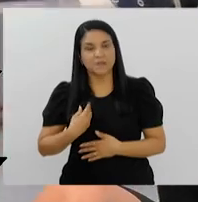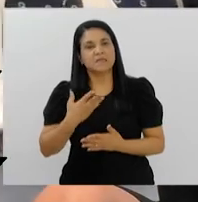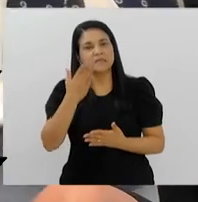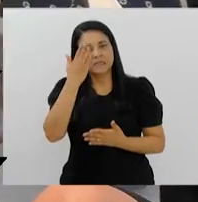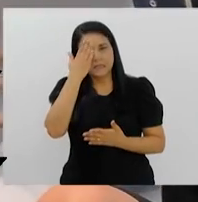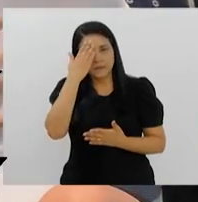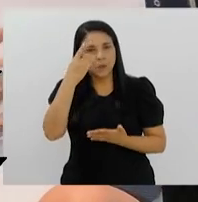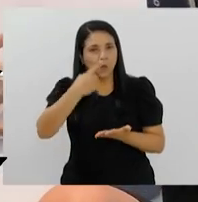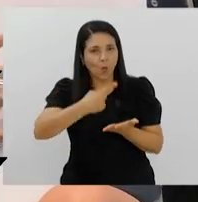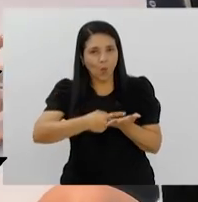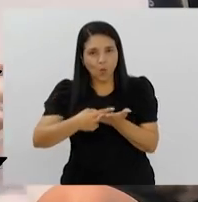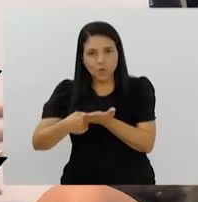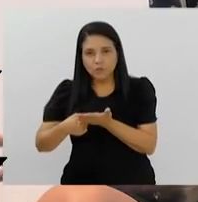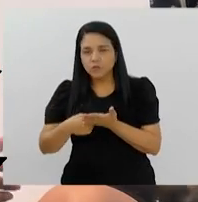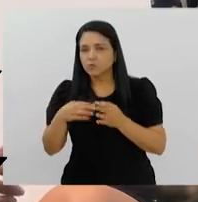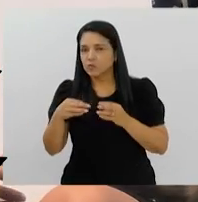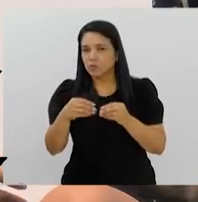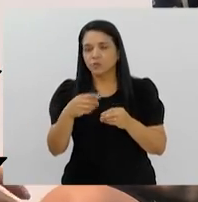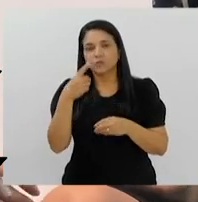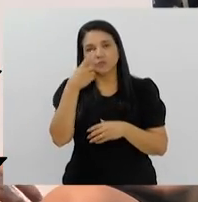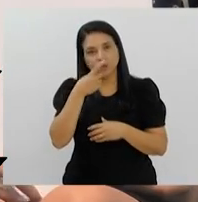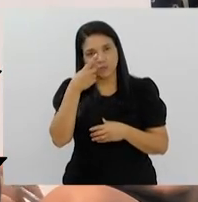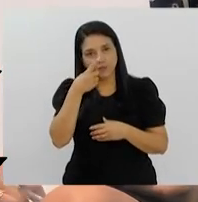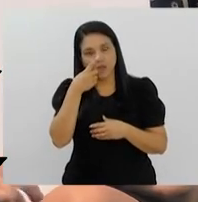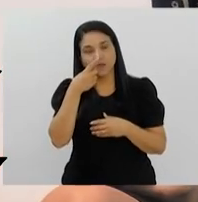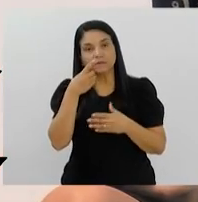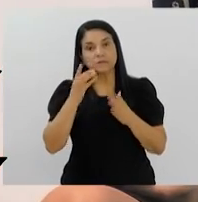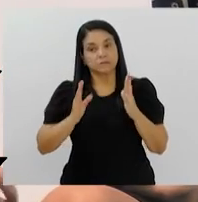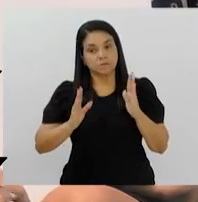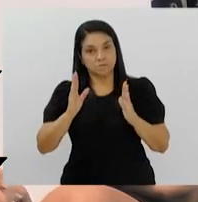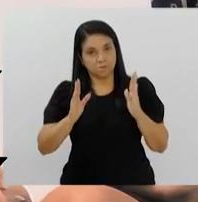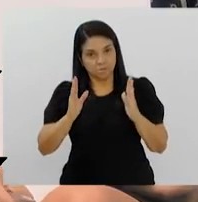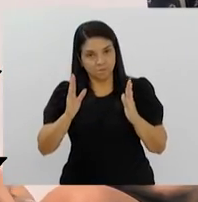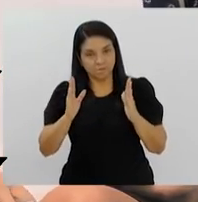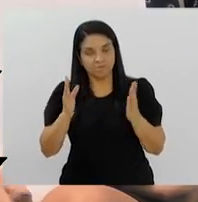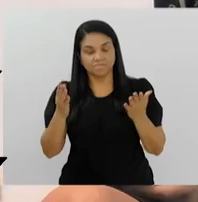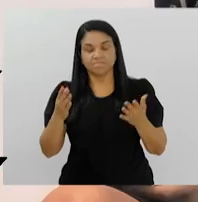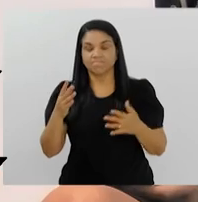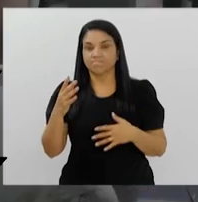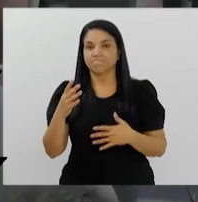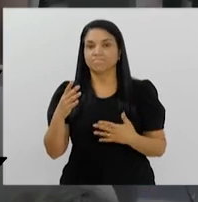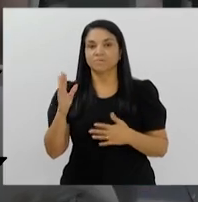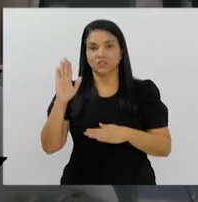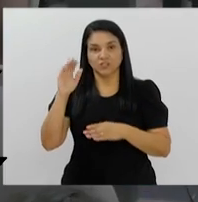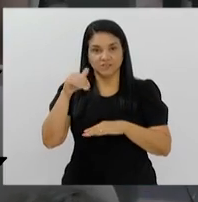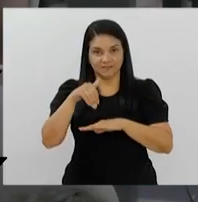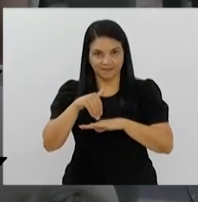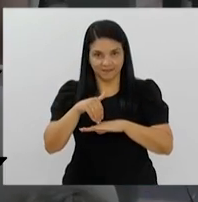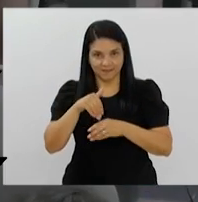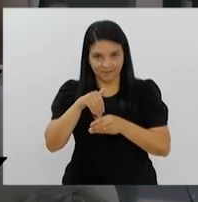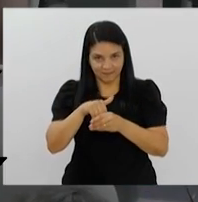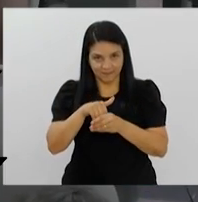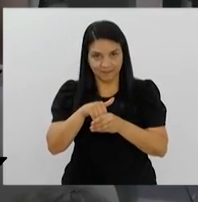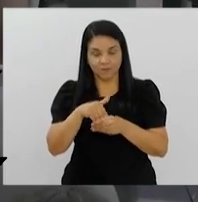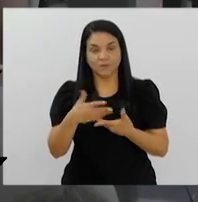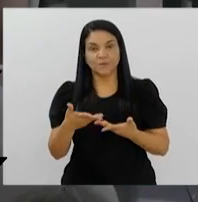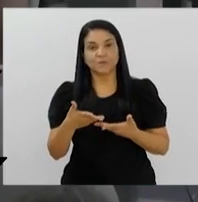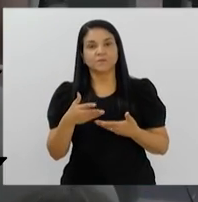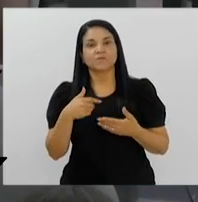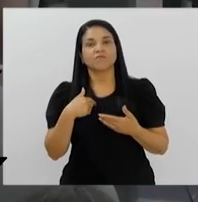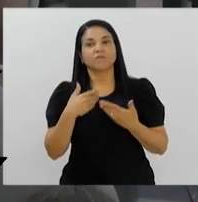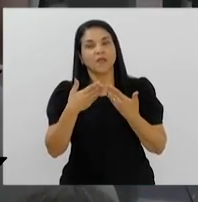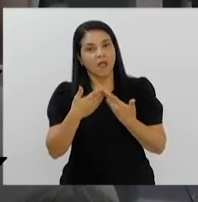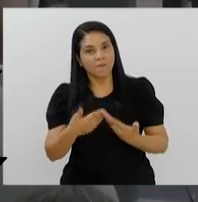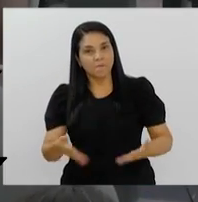compromissos de todos os parlamentares nesse momento que estamos vivendo inclusive então dou pro